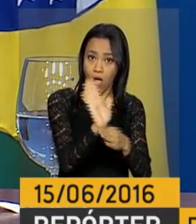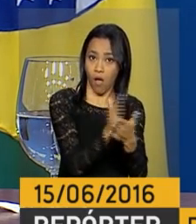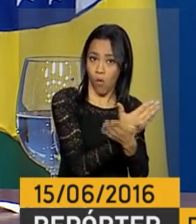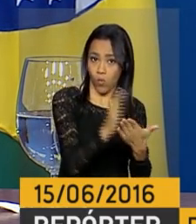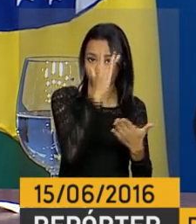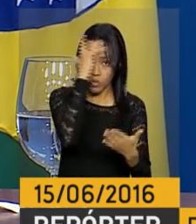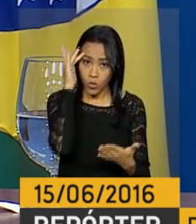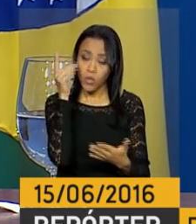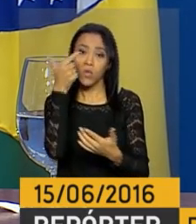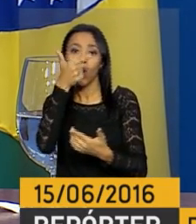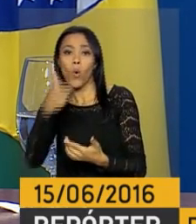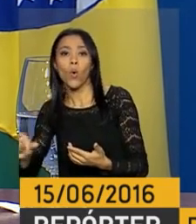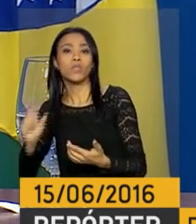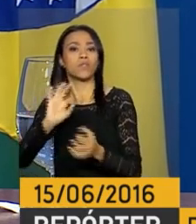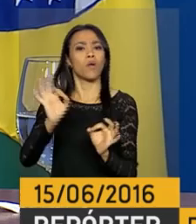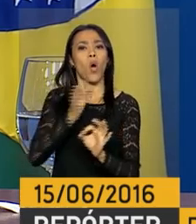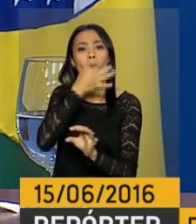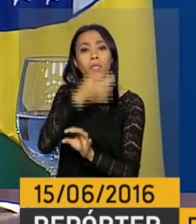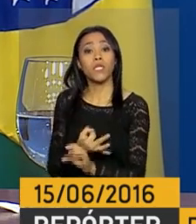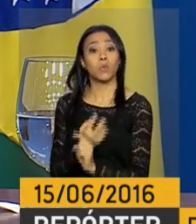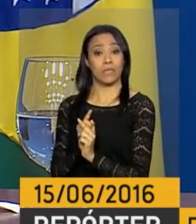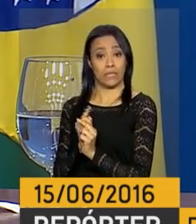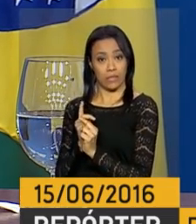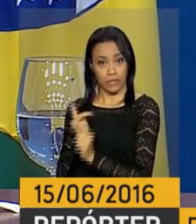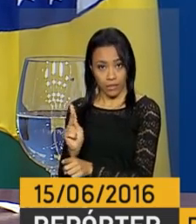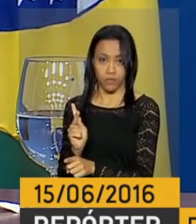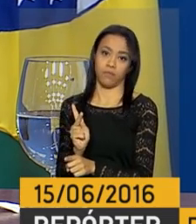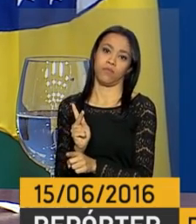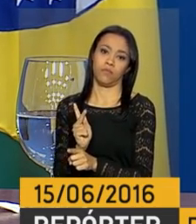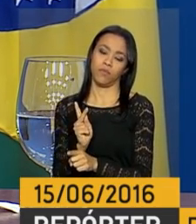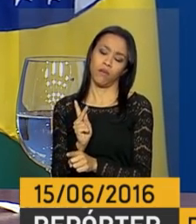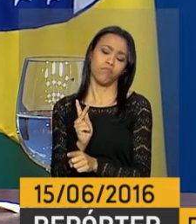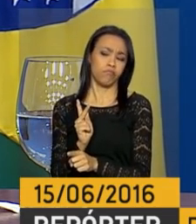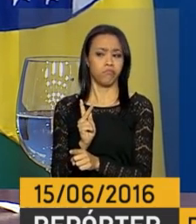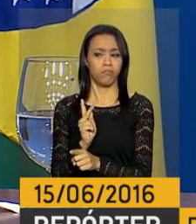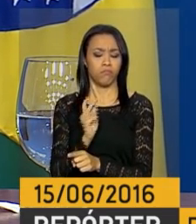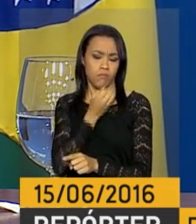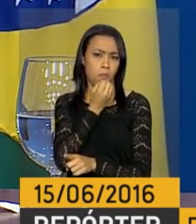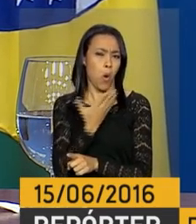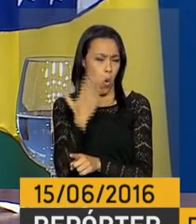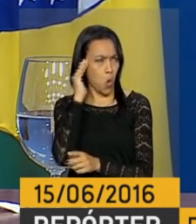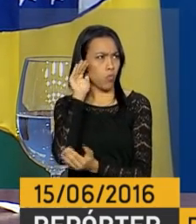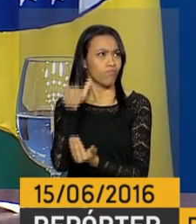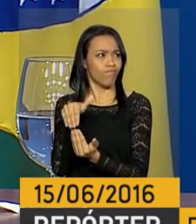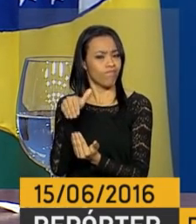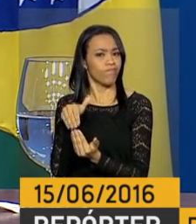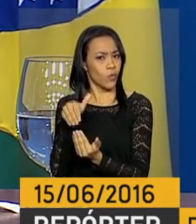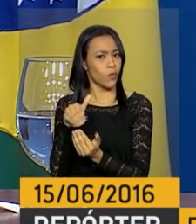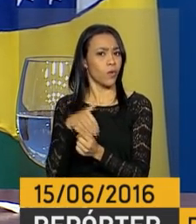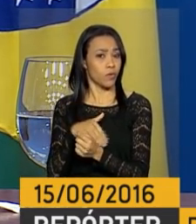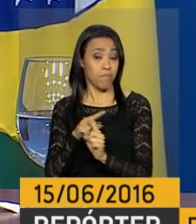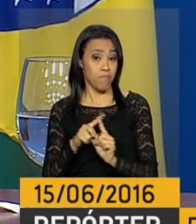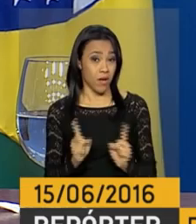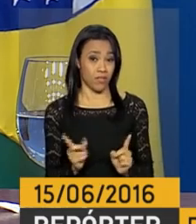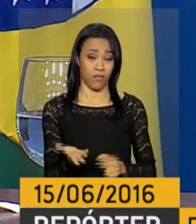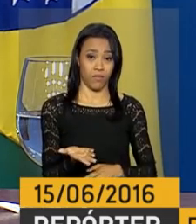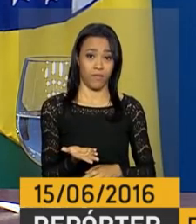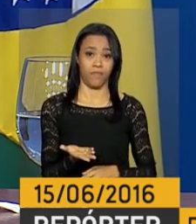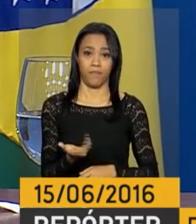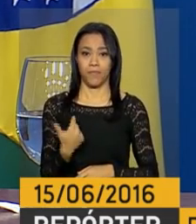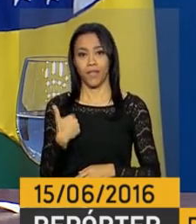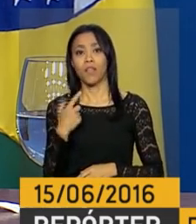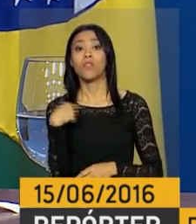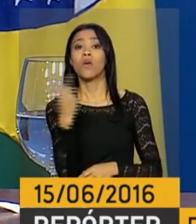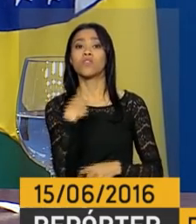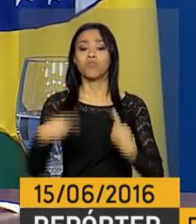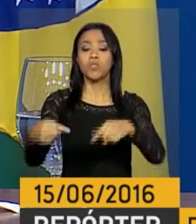um dos melhores do mundo, na opinião dele, eu falei, eu concordo, é muito, é de fato muito bom e eu sou totalmente favorável a isso. Agora, eh, nós